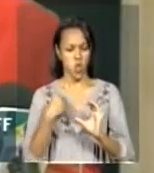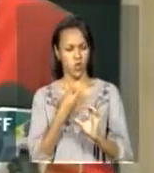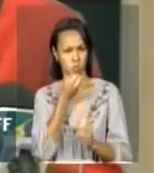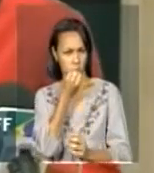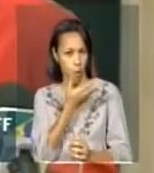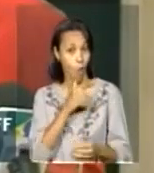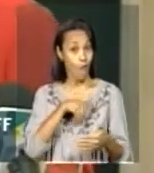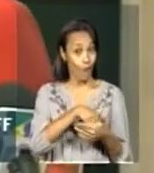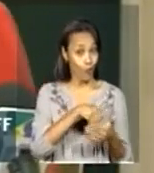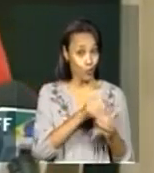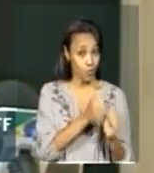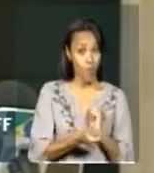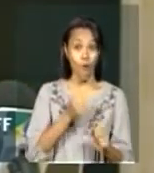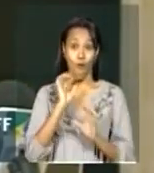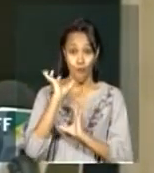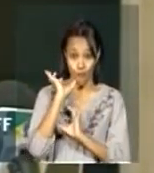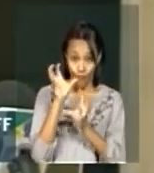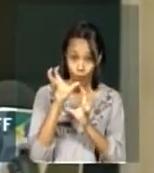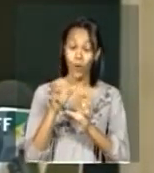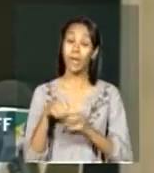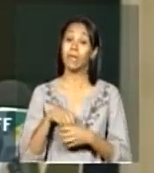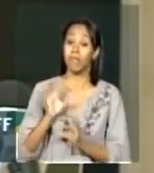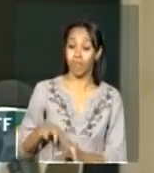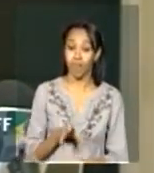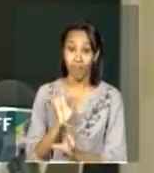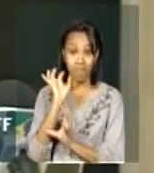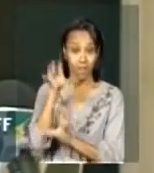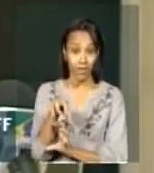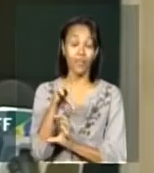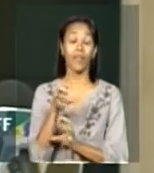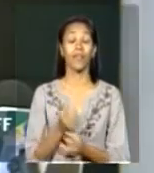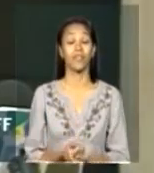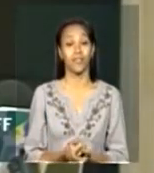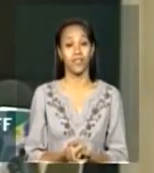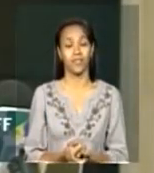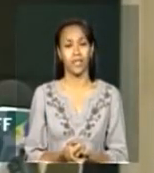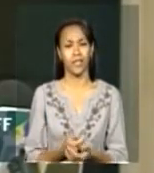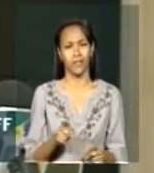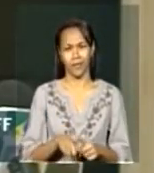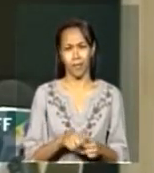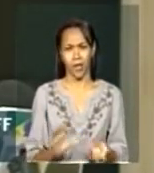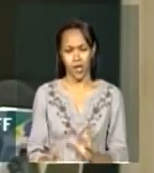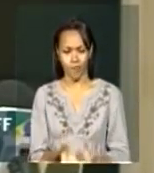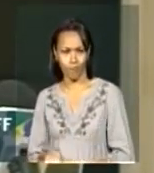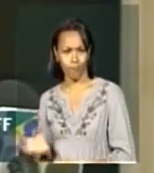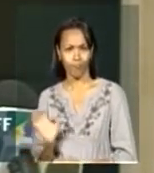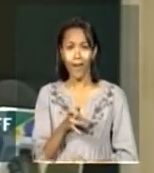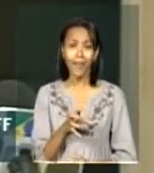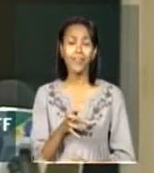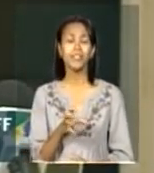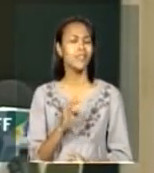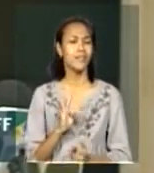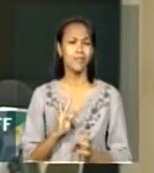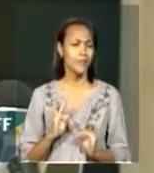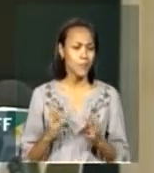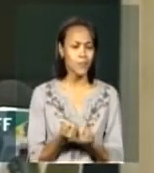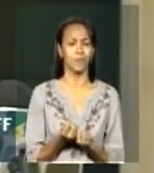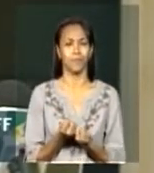em futebol, vôlei, basquete e handball. Enfim,